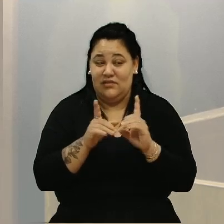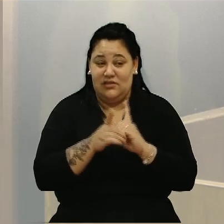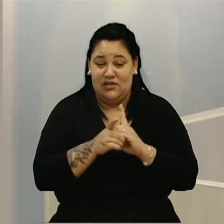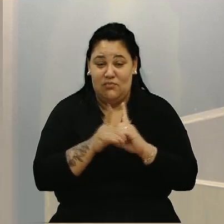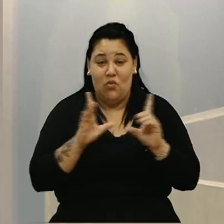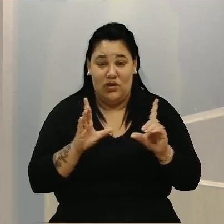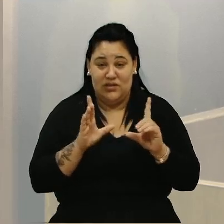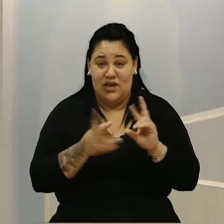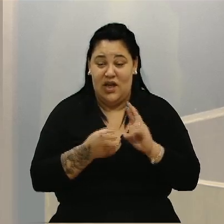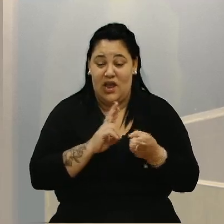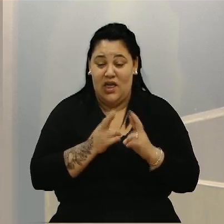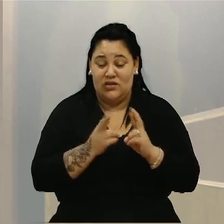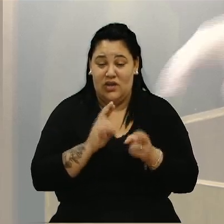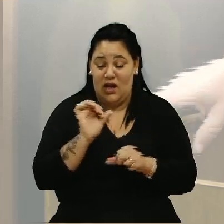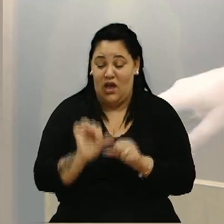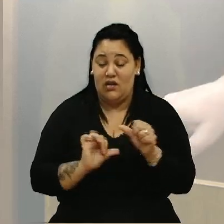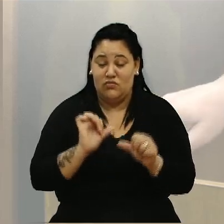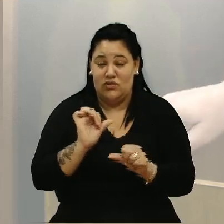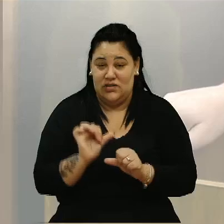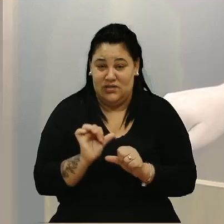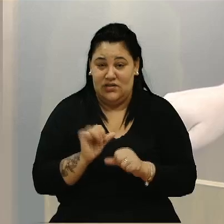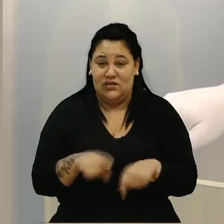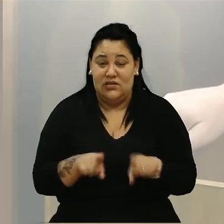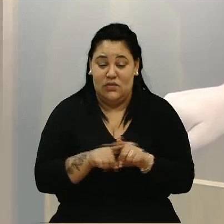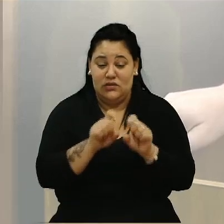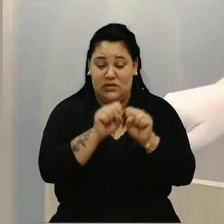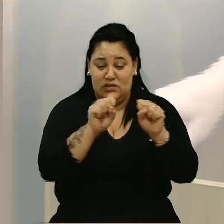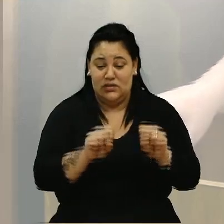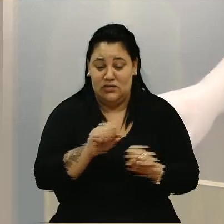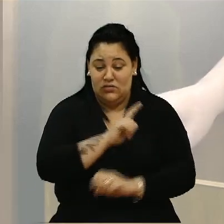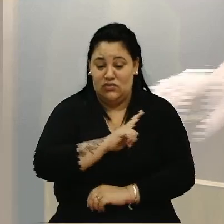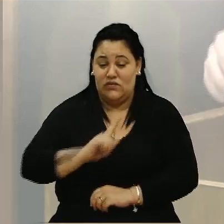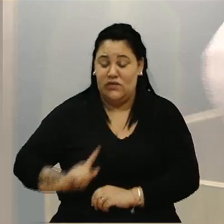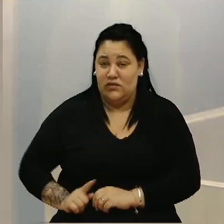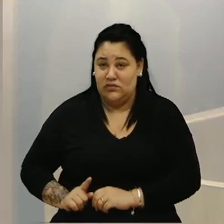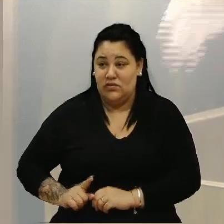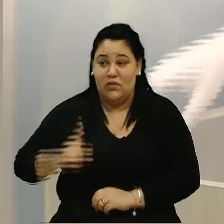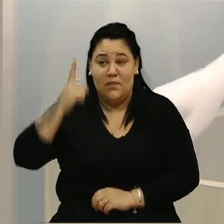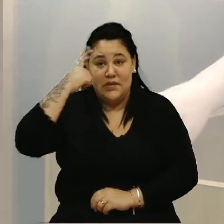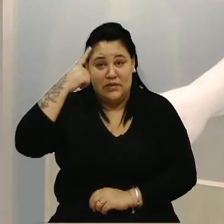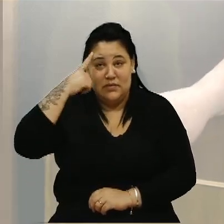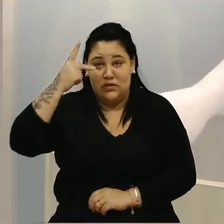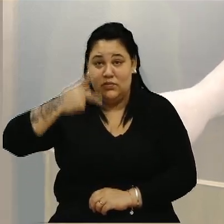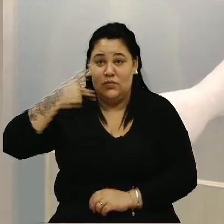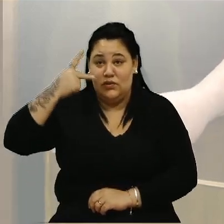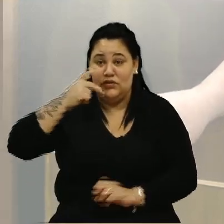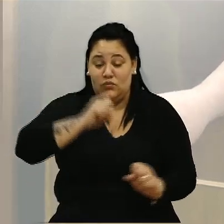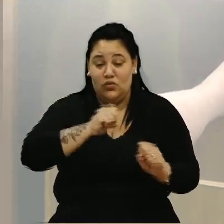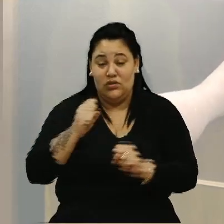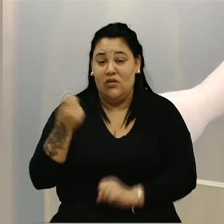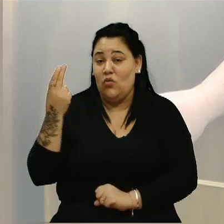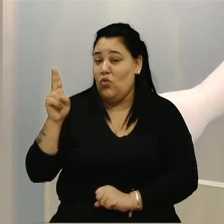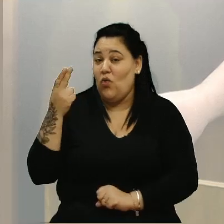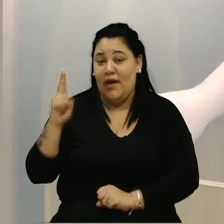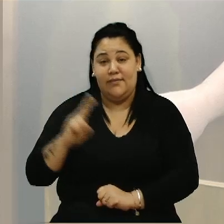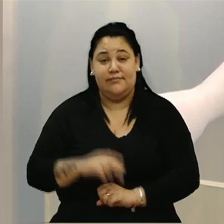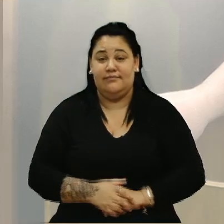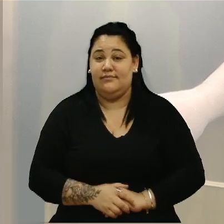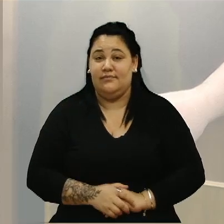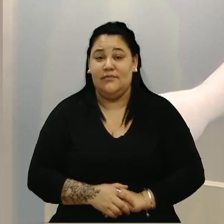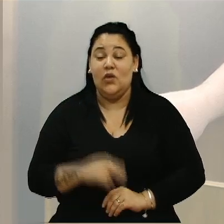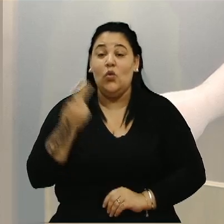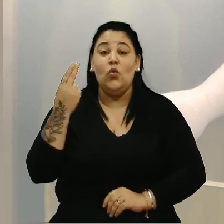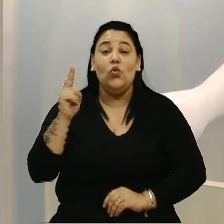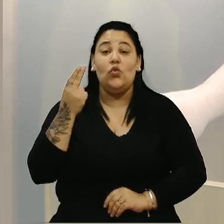democracia com relação à mudança do sistema de governo, do pensamento político no poder, acho que é o Uruguai. O